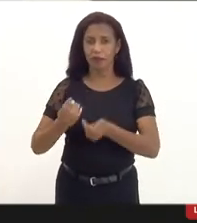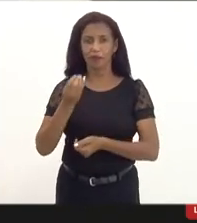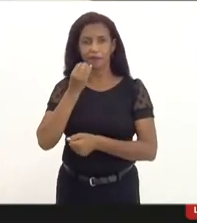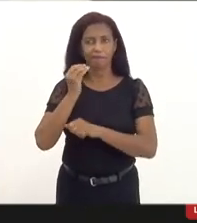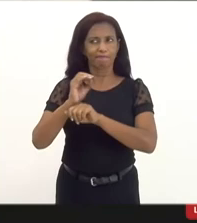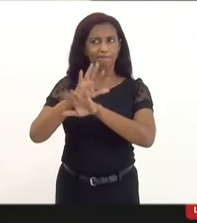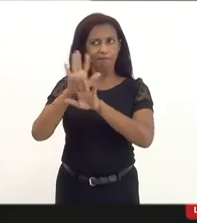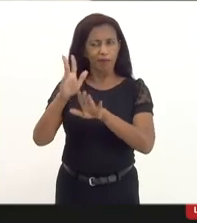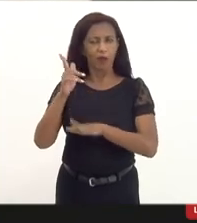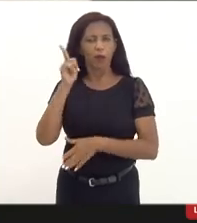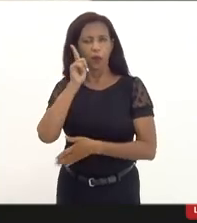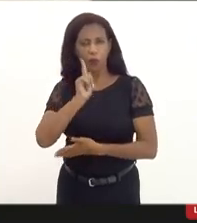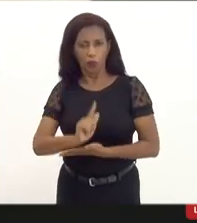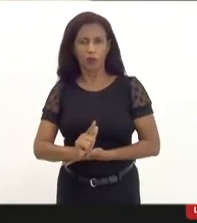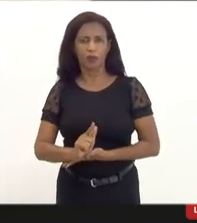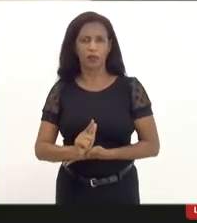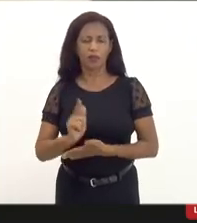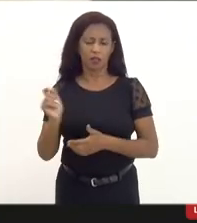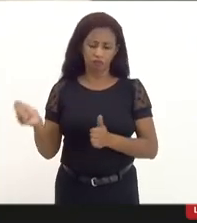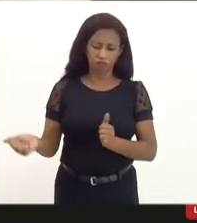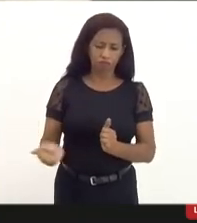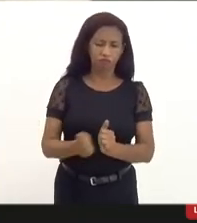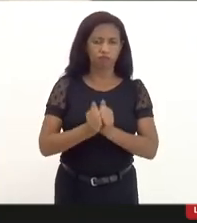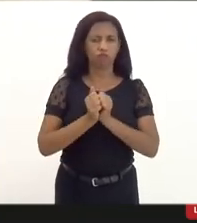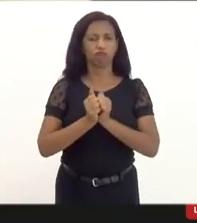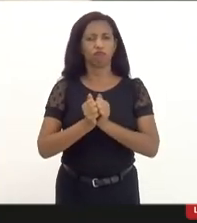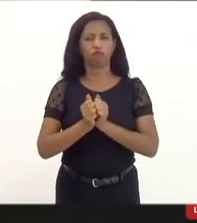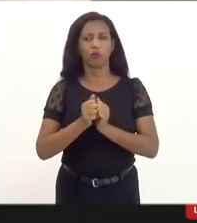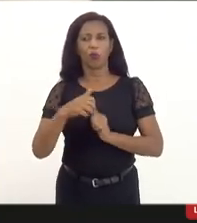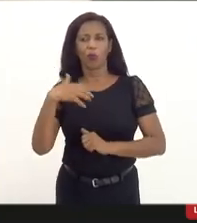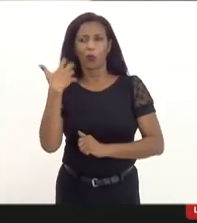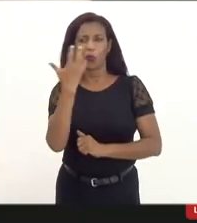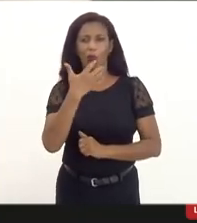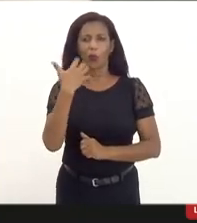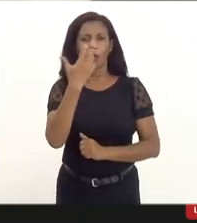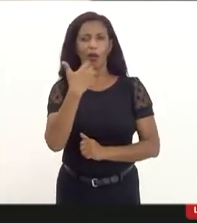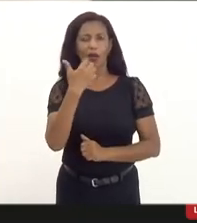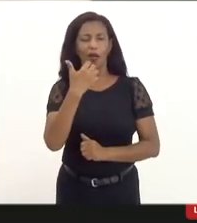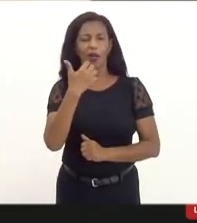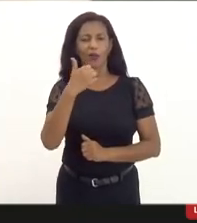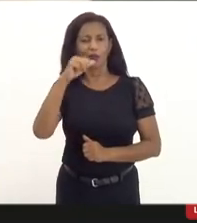vamos conseguir está a correr o cantor